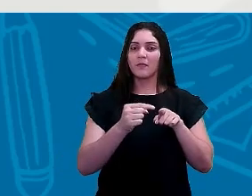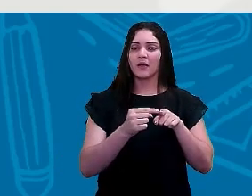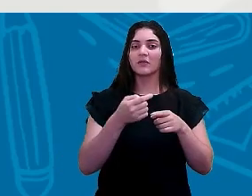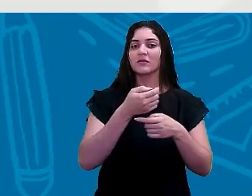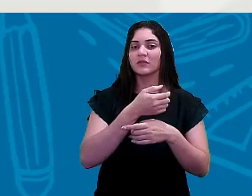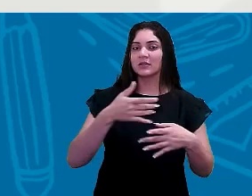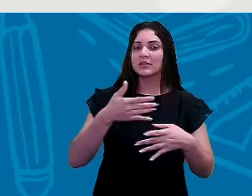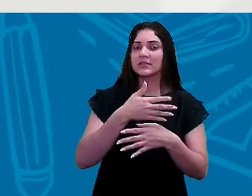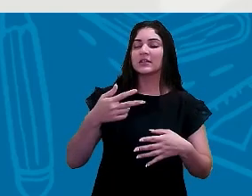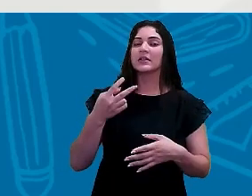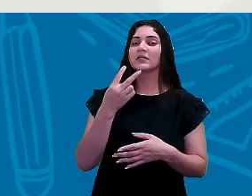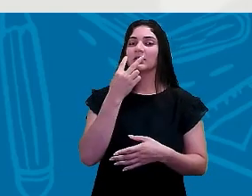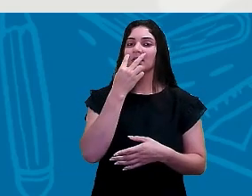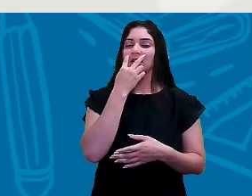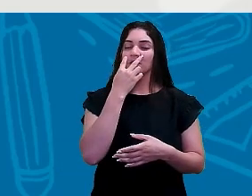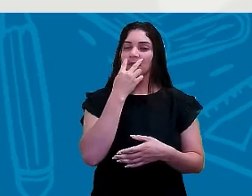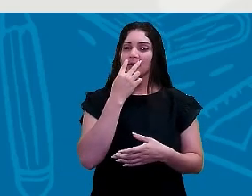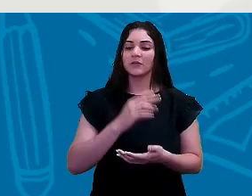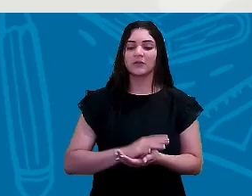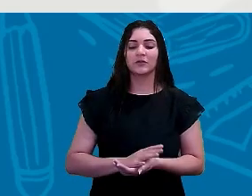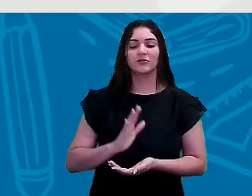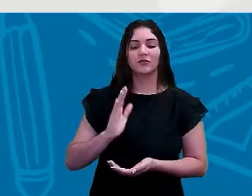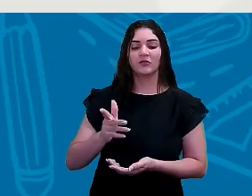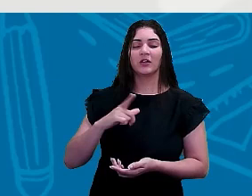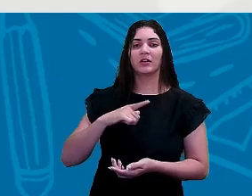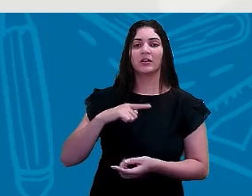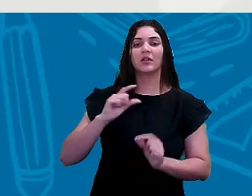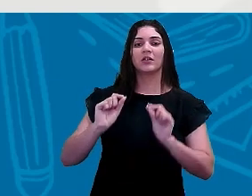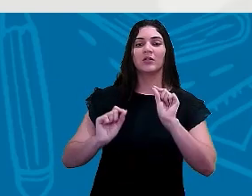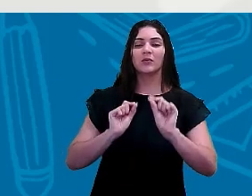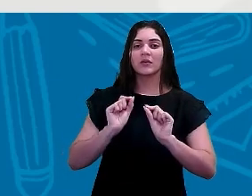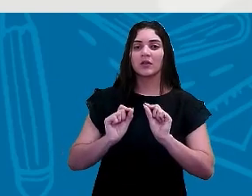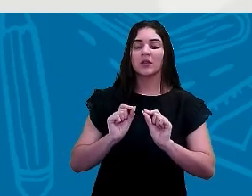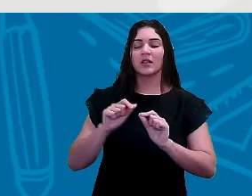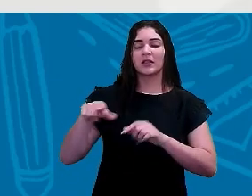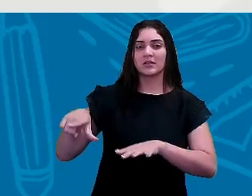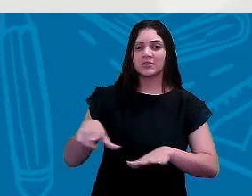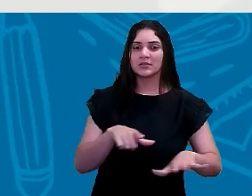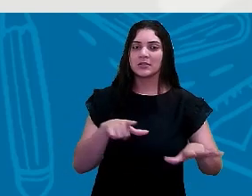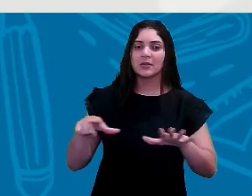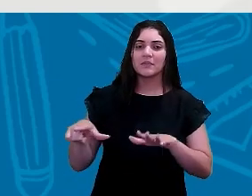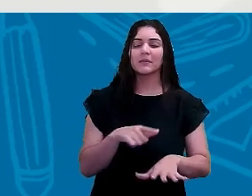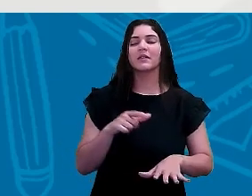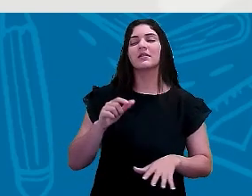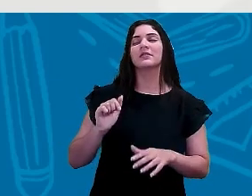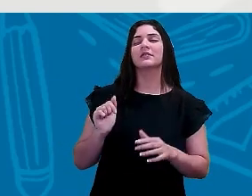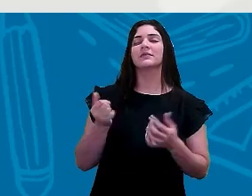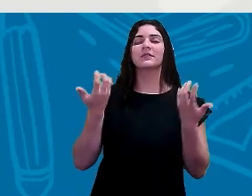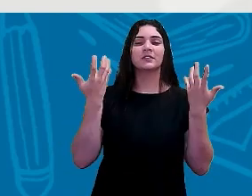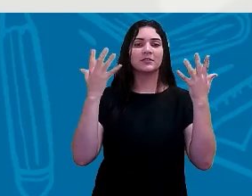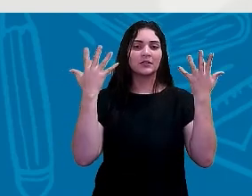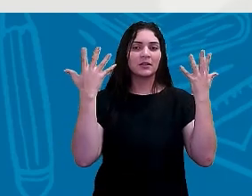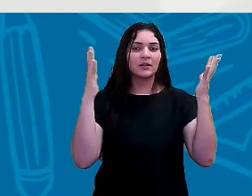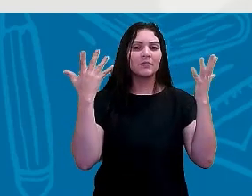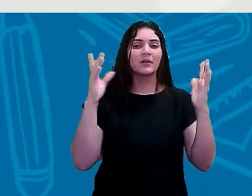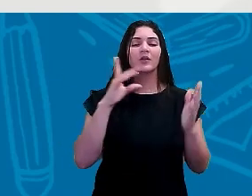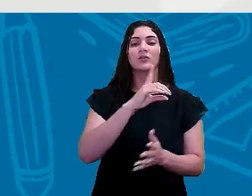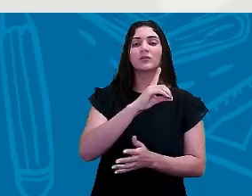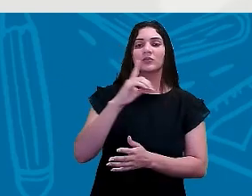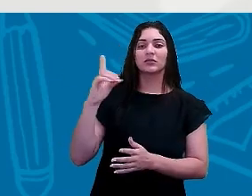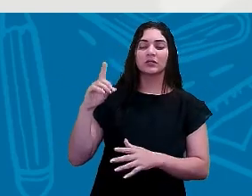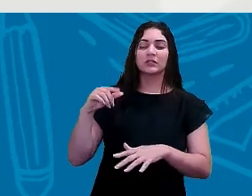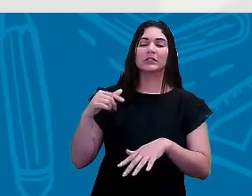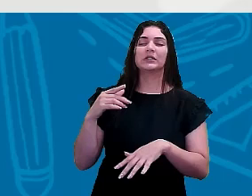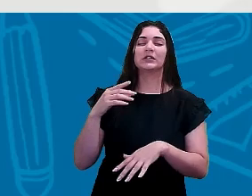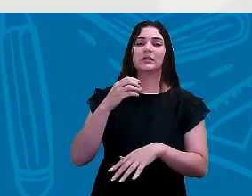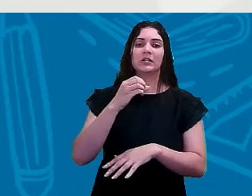da Vitória de Santo Antão, né? Já que a gente está aí nessa semana onde vai ser celebrado, né? O dia 3 de